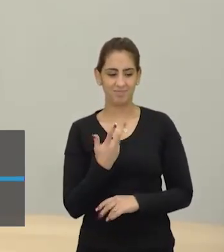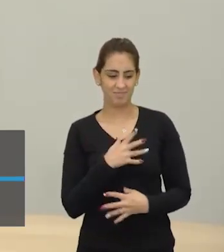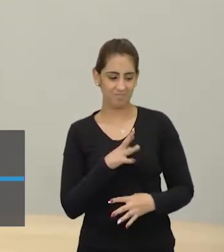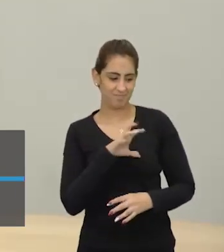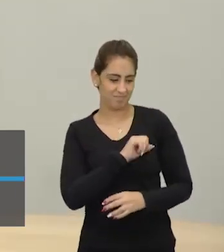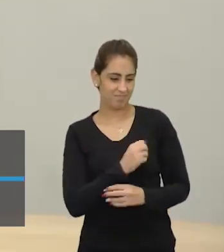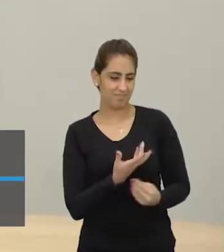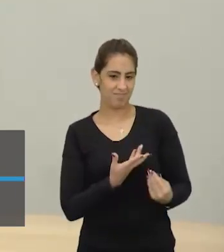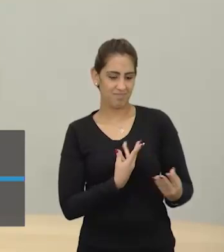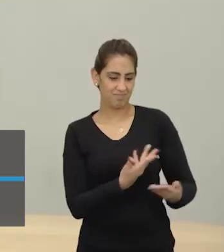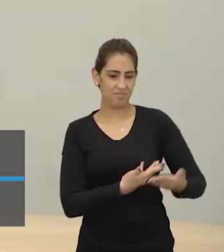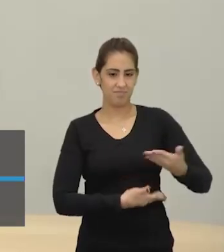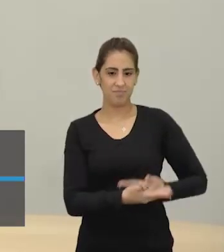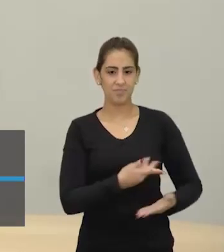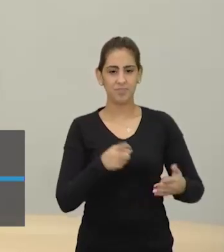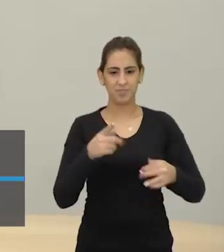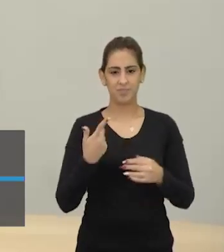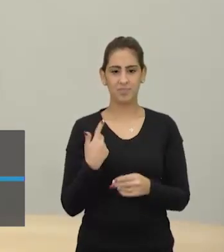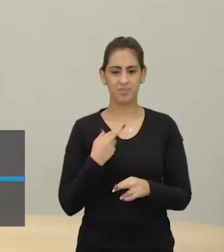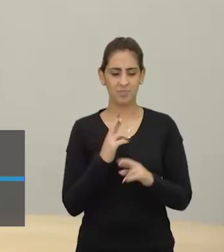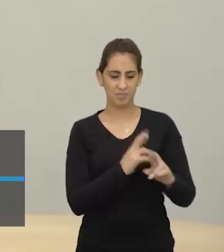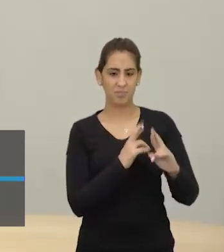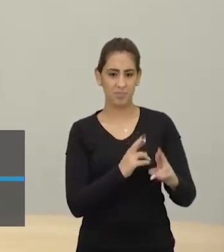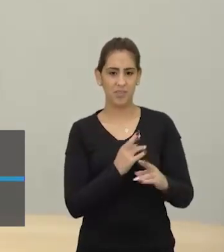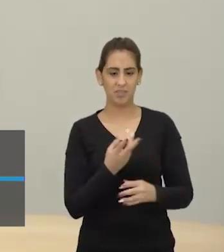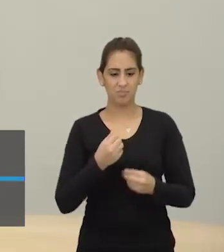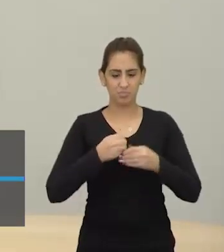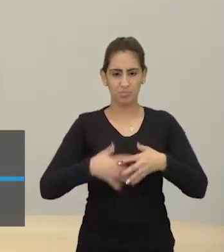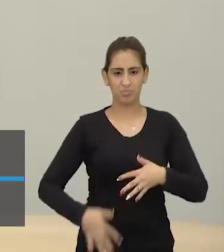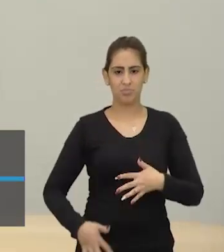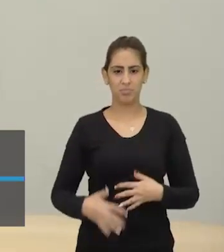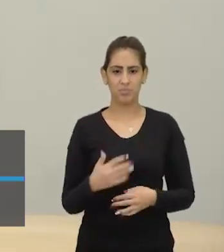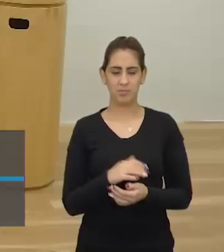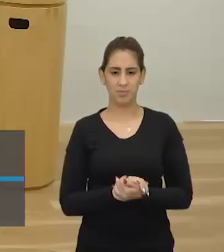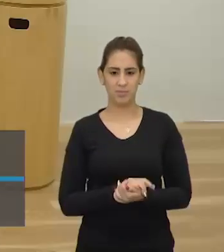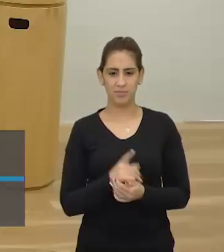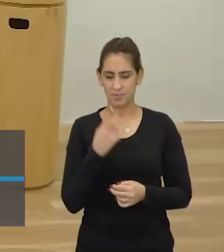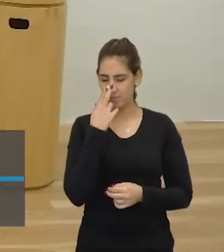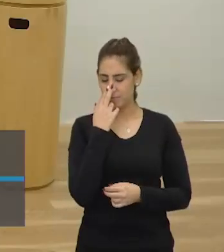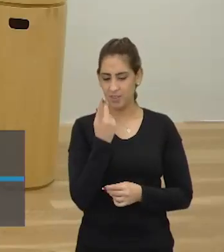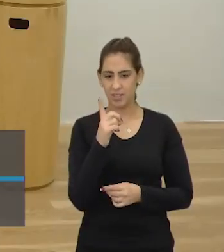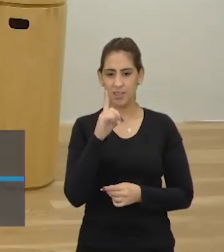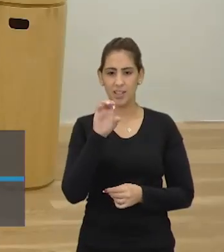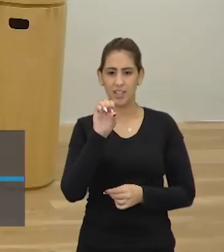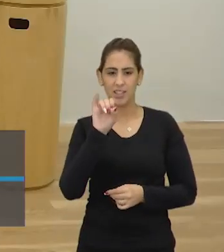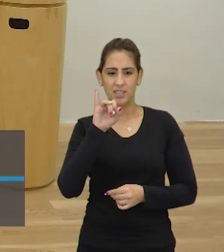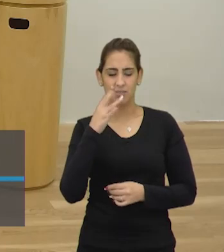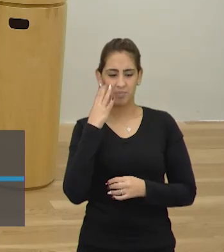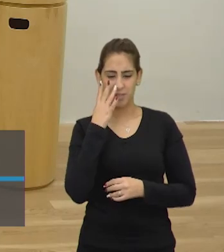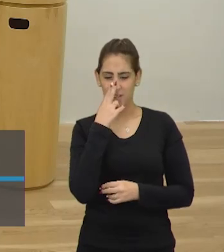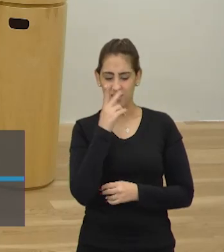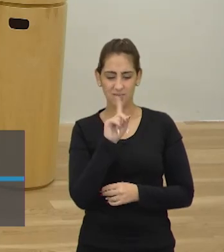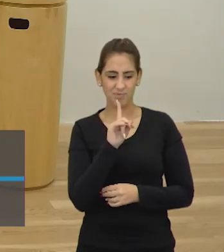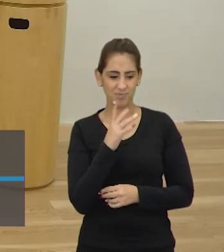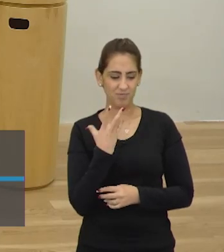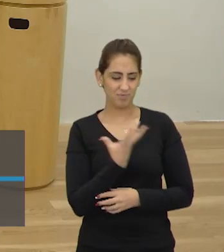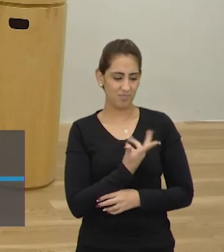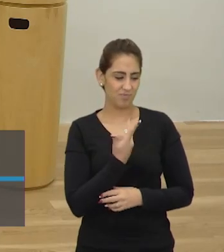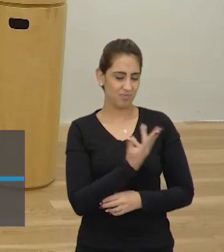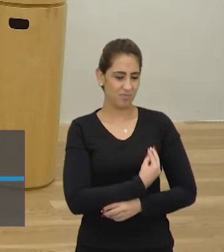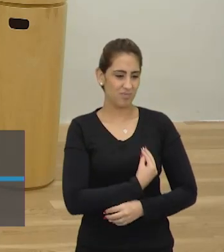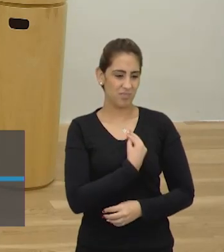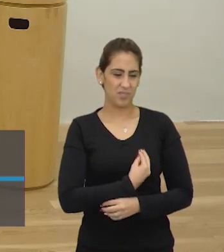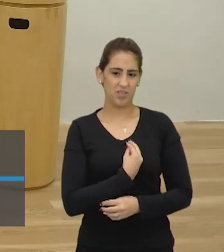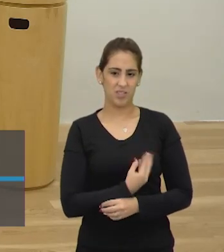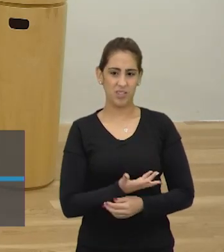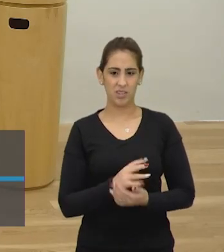Fernanda, a Ivone também colocou uma desesperança, um descontentamento, verdade. Né? É uma desilusão com a própria vida, né? Com a própria vida, exato, né? Uma desilusão com a própria